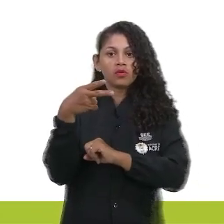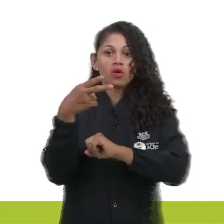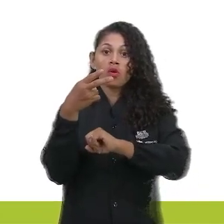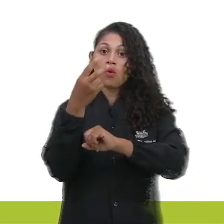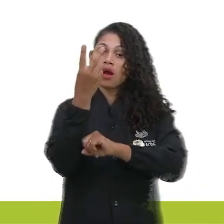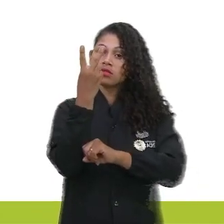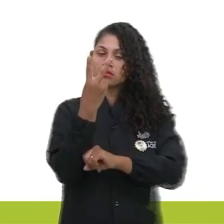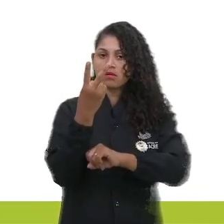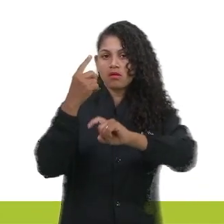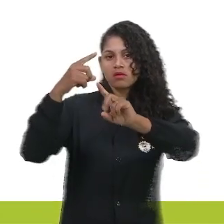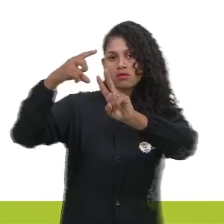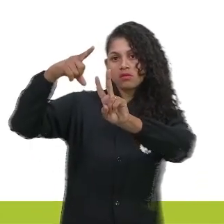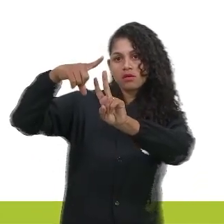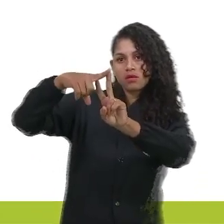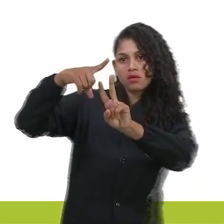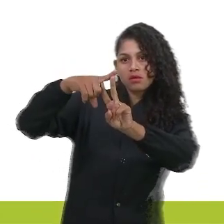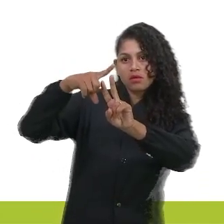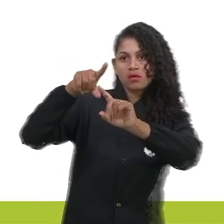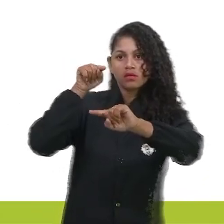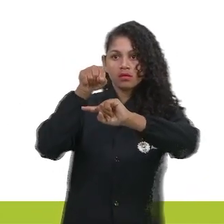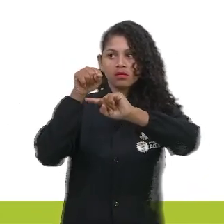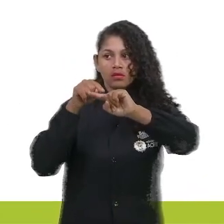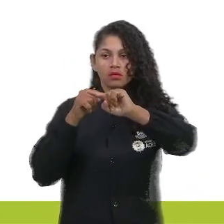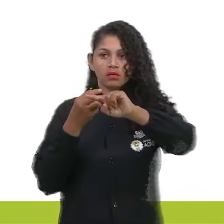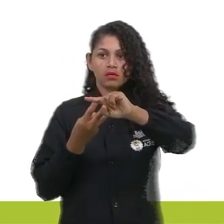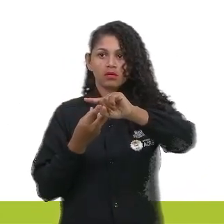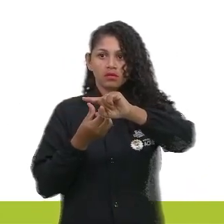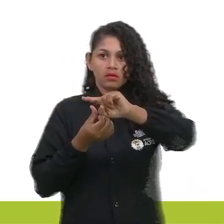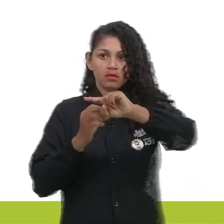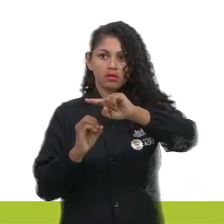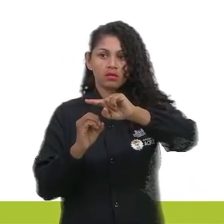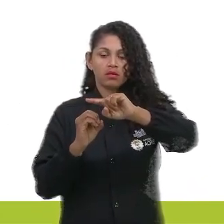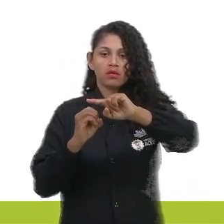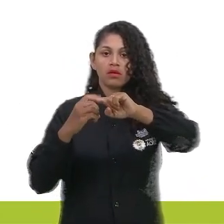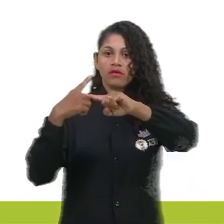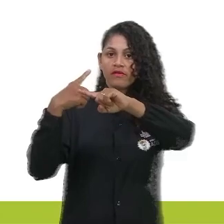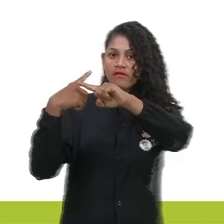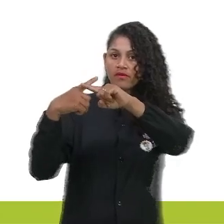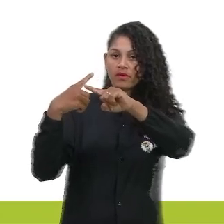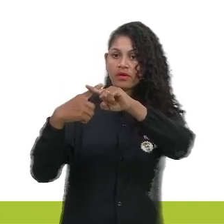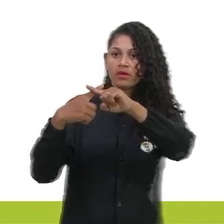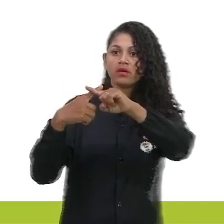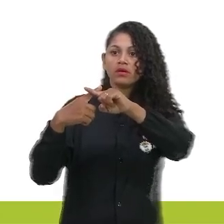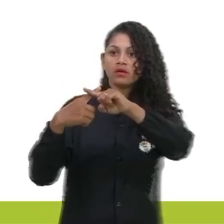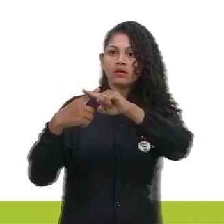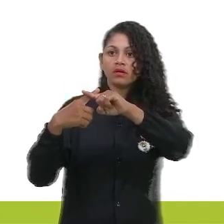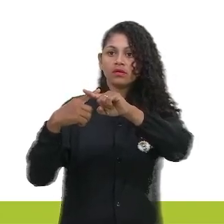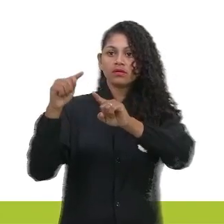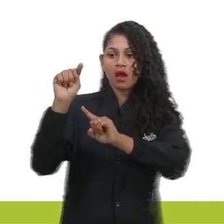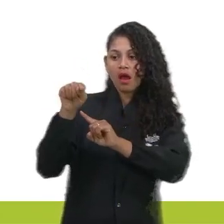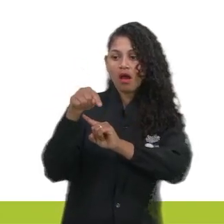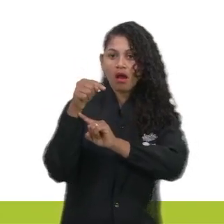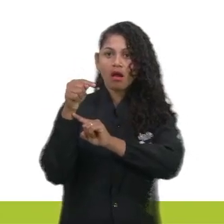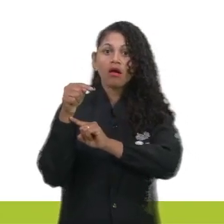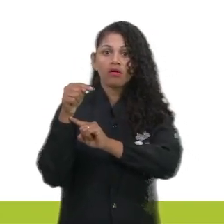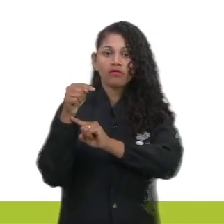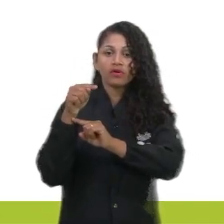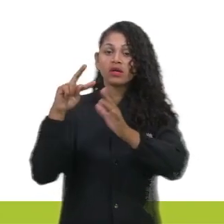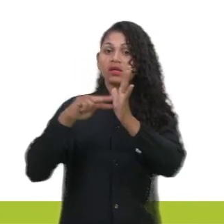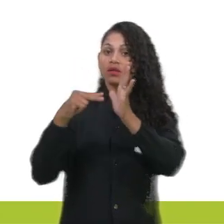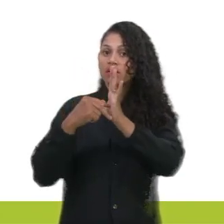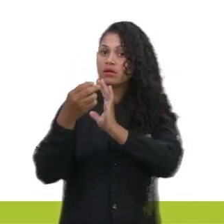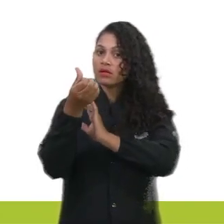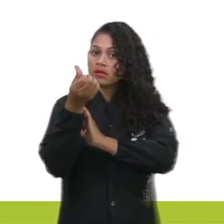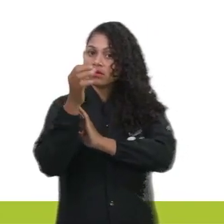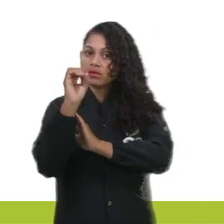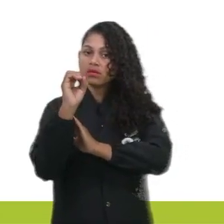dividido para 360 vezes alfa, que é 60 graus no nosso problema.